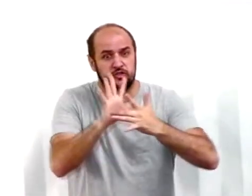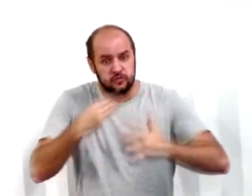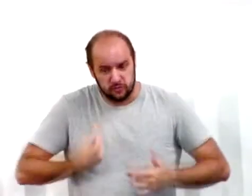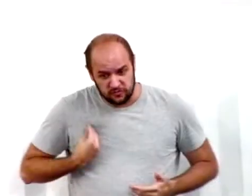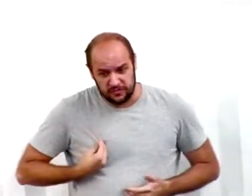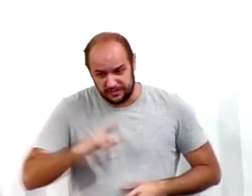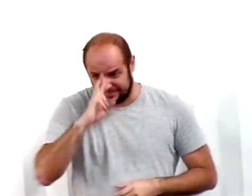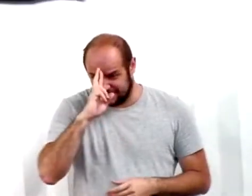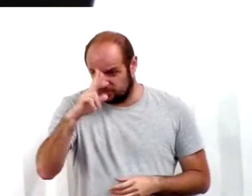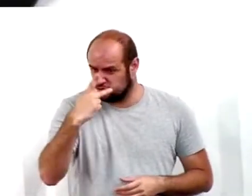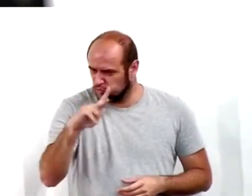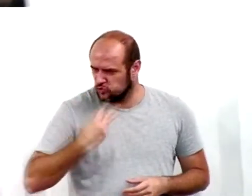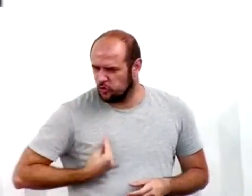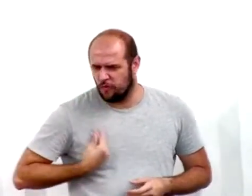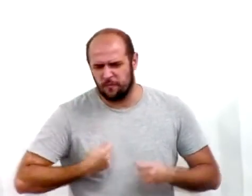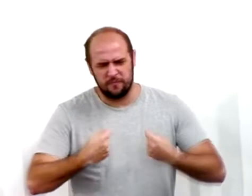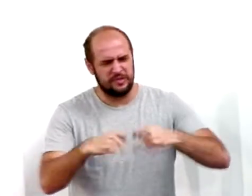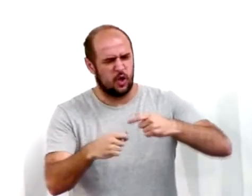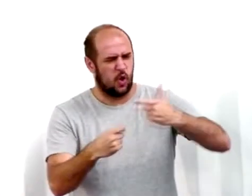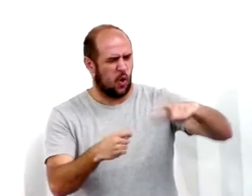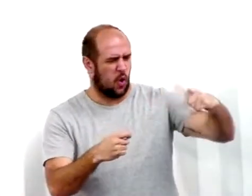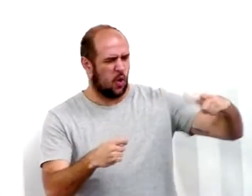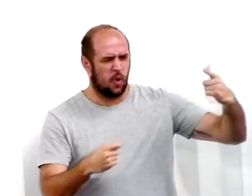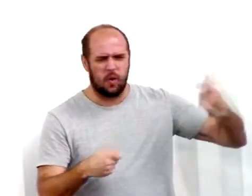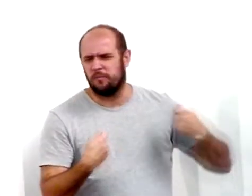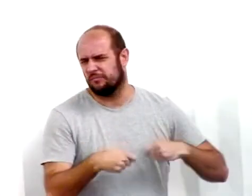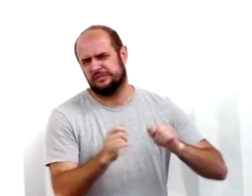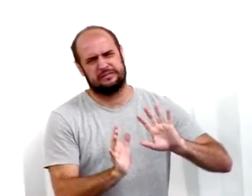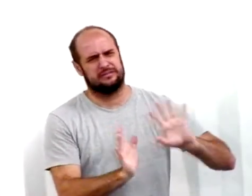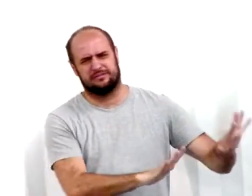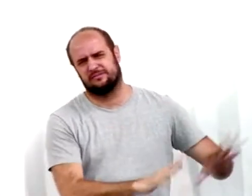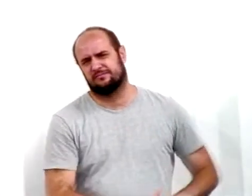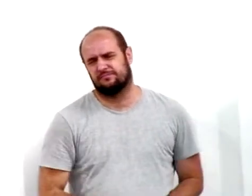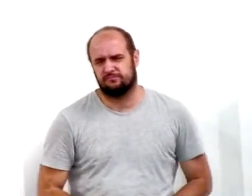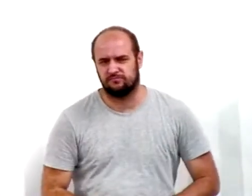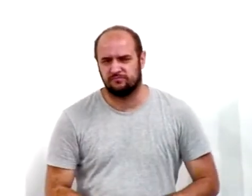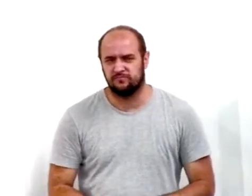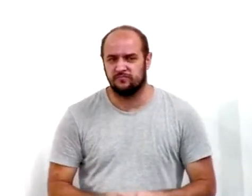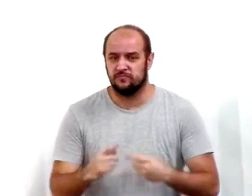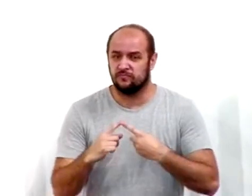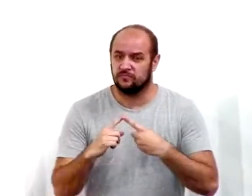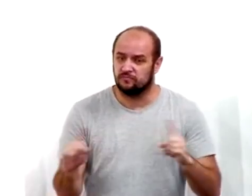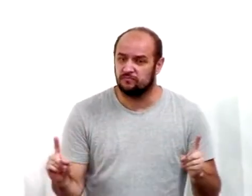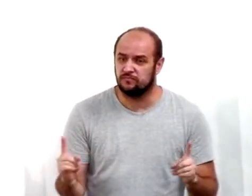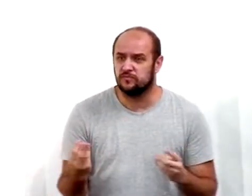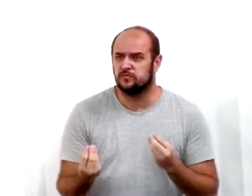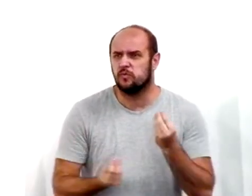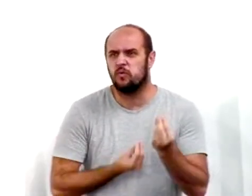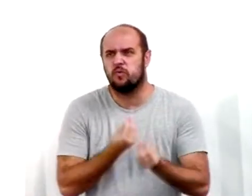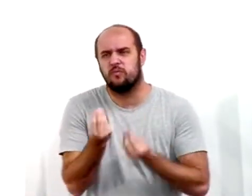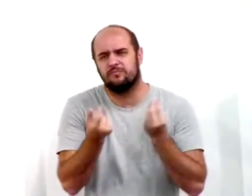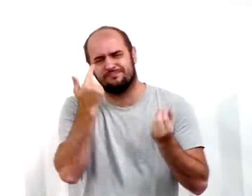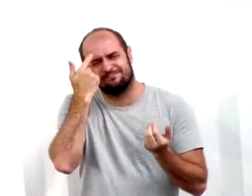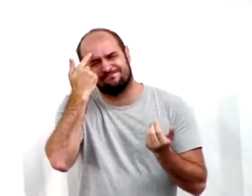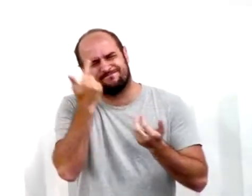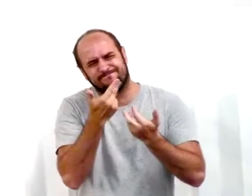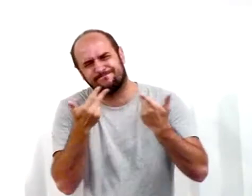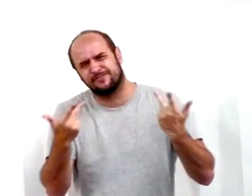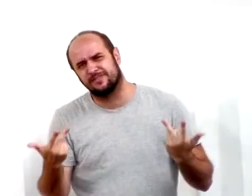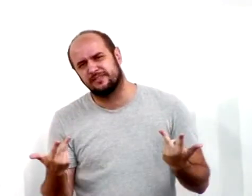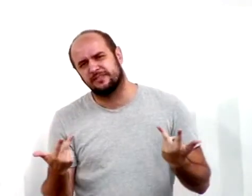sua vida, você não precisa mais de nada. Mas quando nós buscamos outras coisas, nós